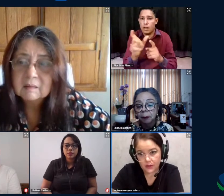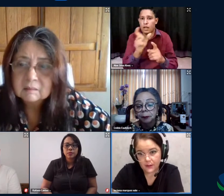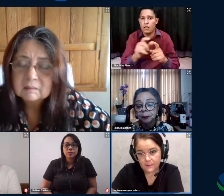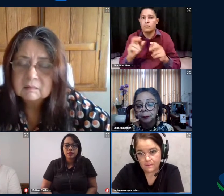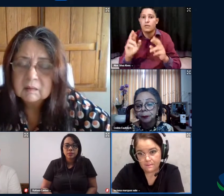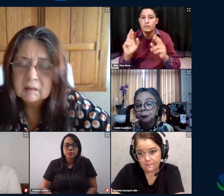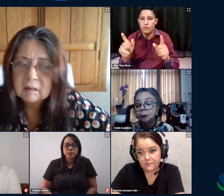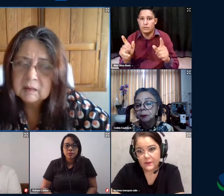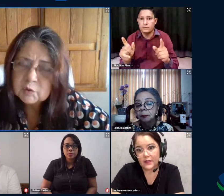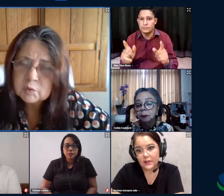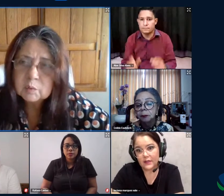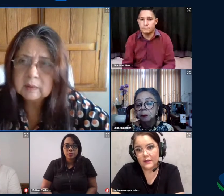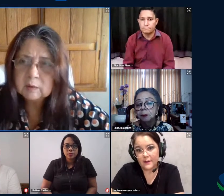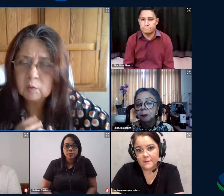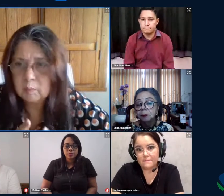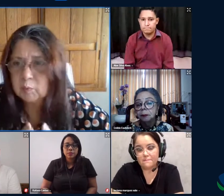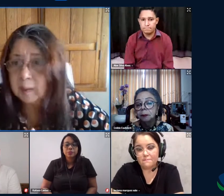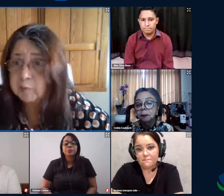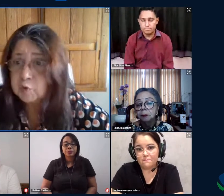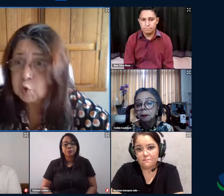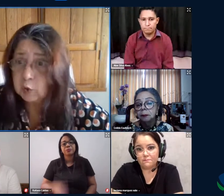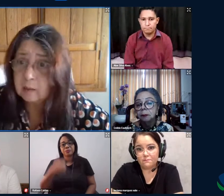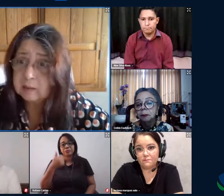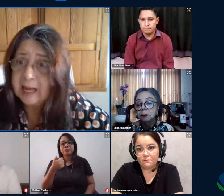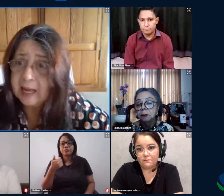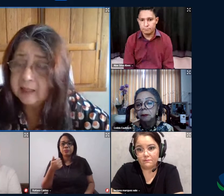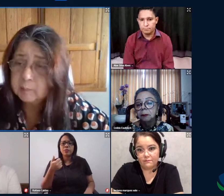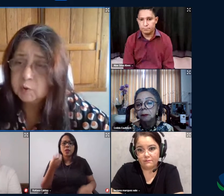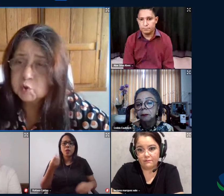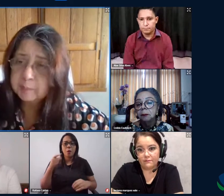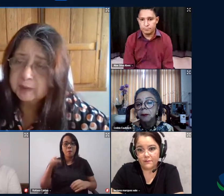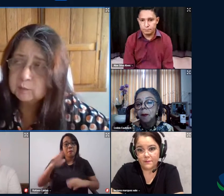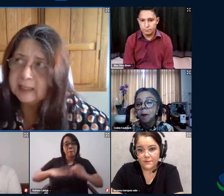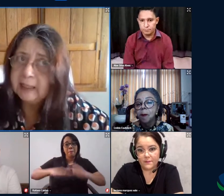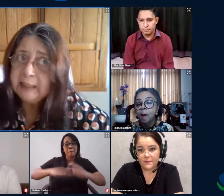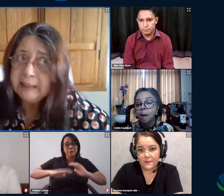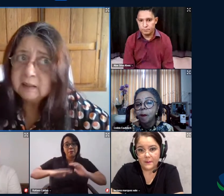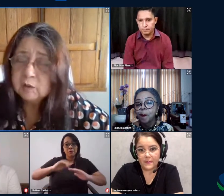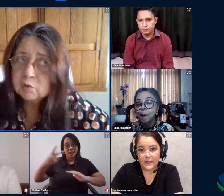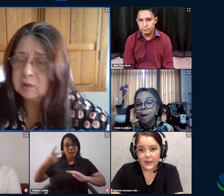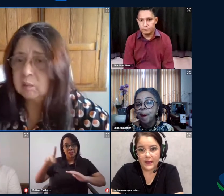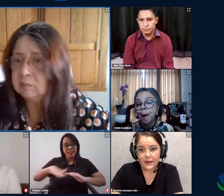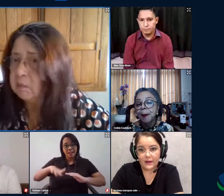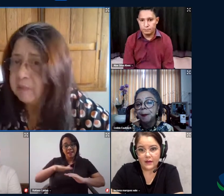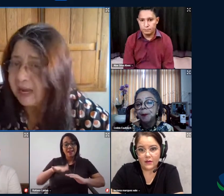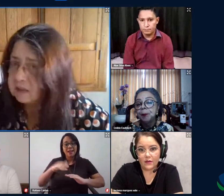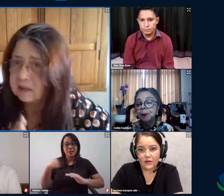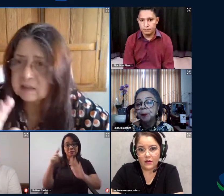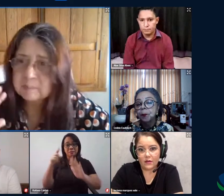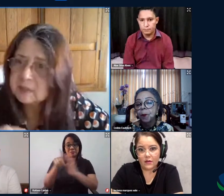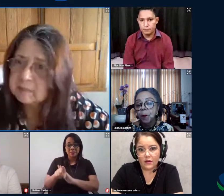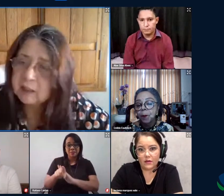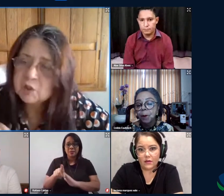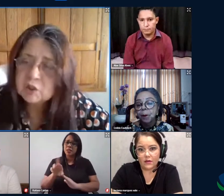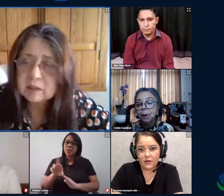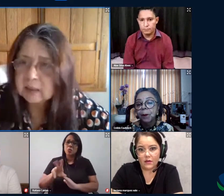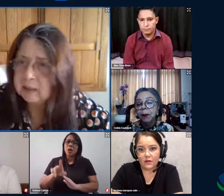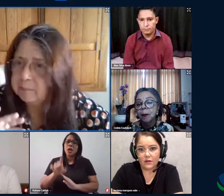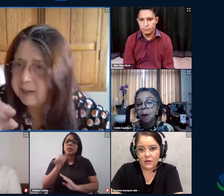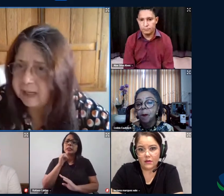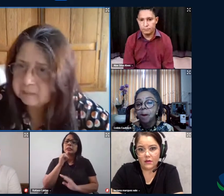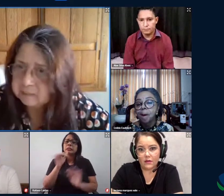computador. Isso, como tu é profissional da área, eu posso te perguntar. Isso não basta